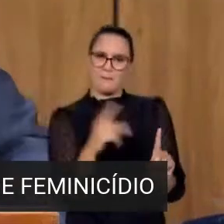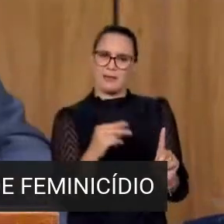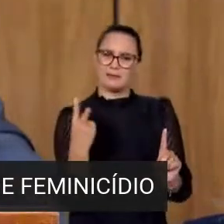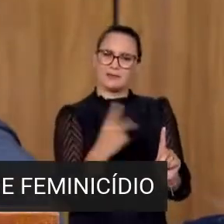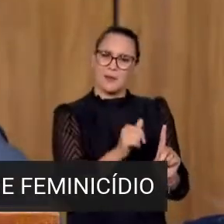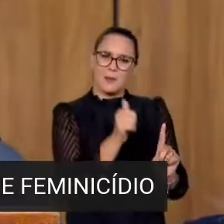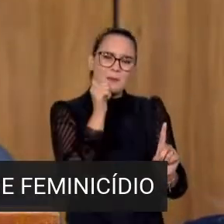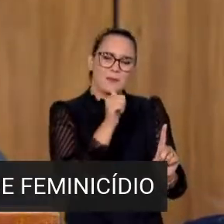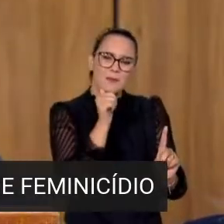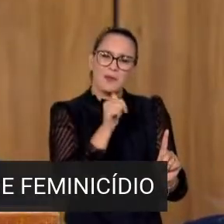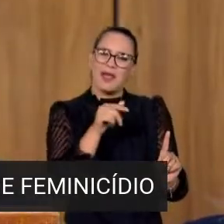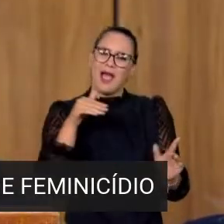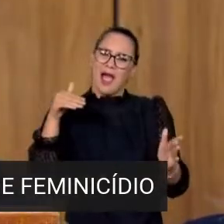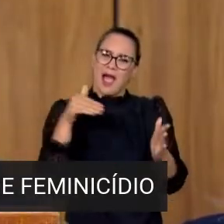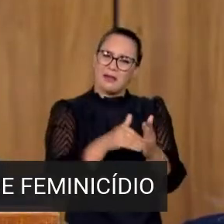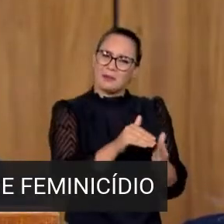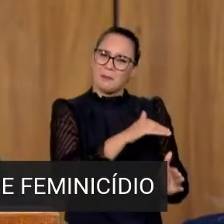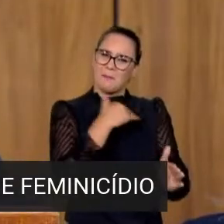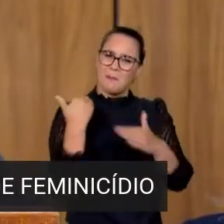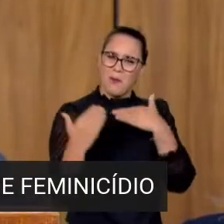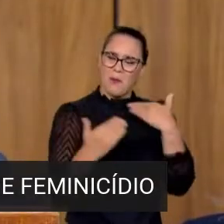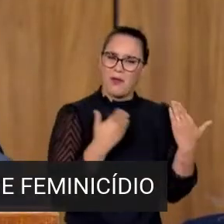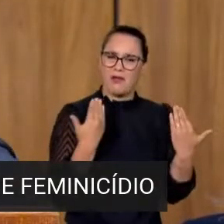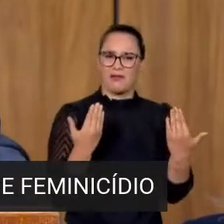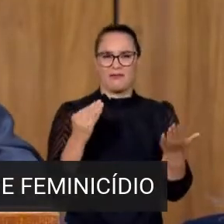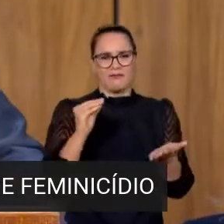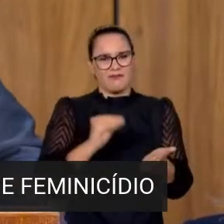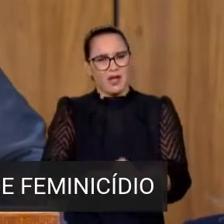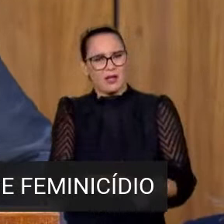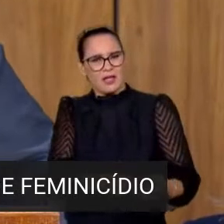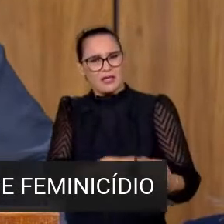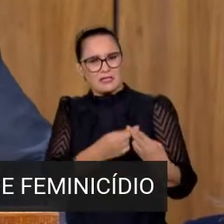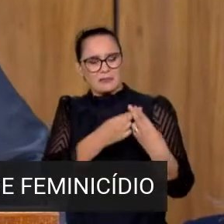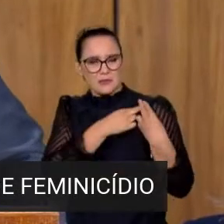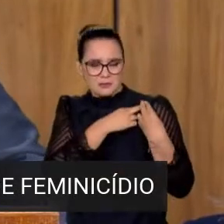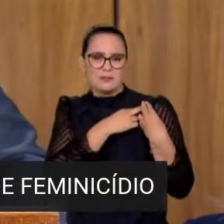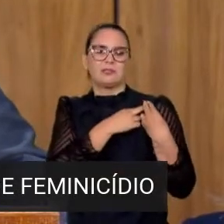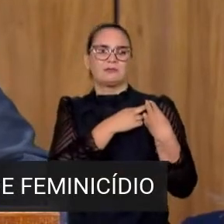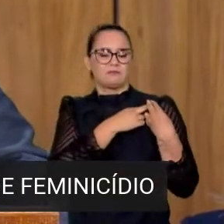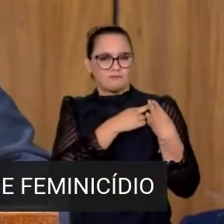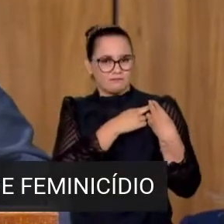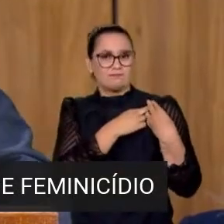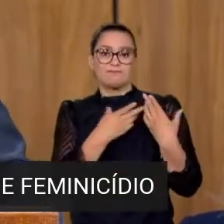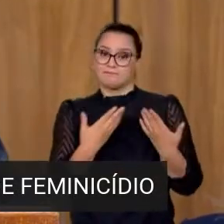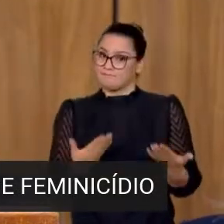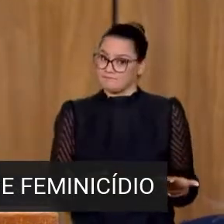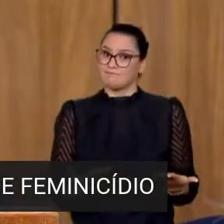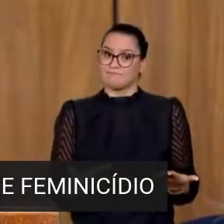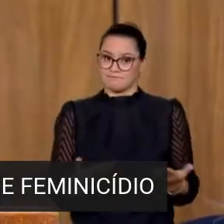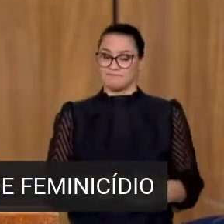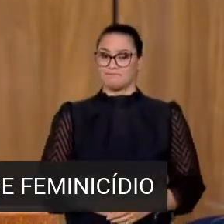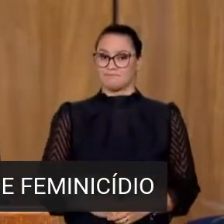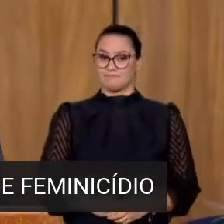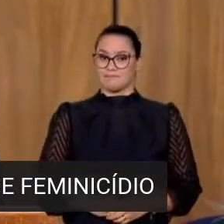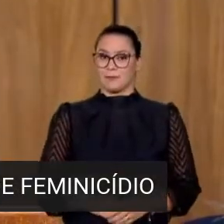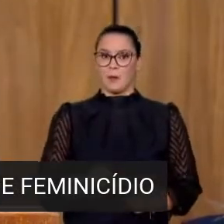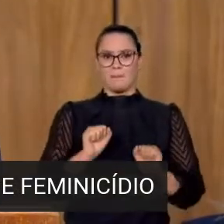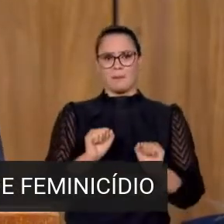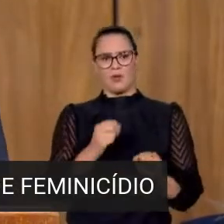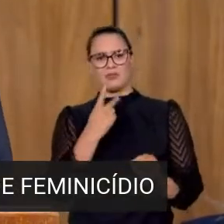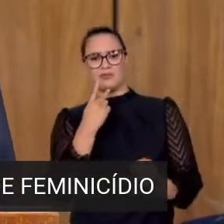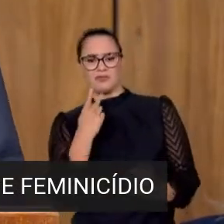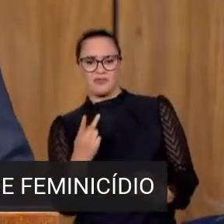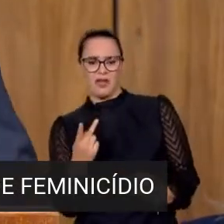e levá-la à morte por irresponsabilidade, sabe? Poder-se dizer que era por